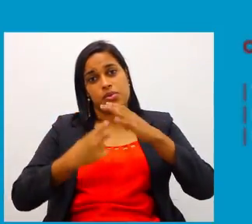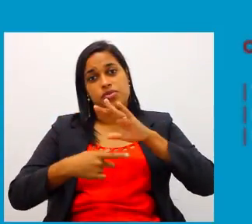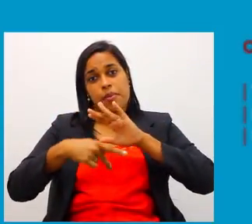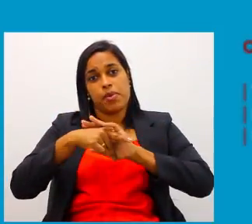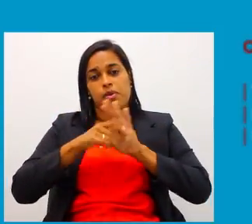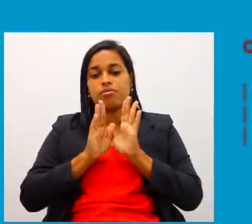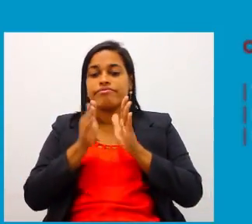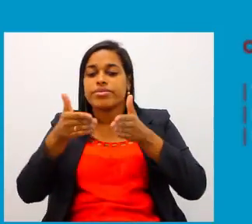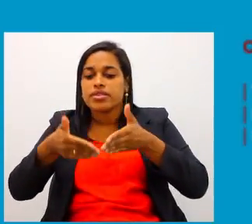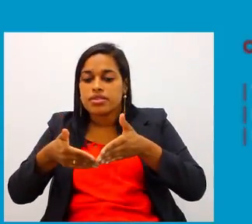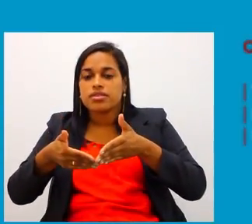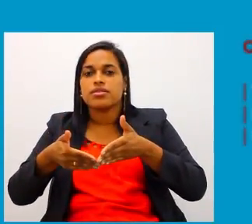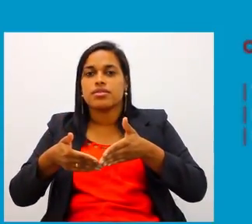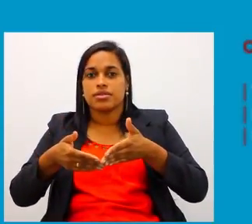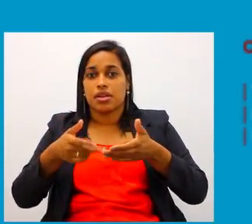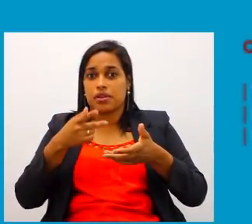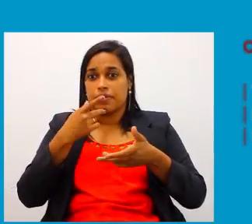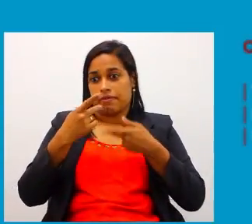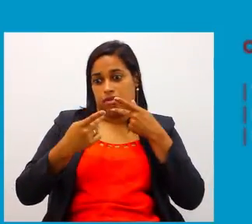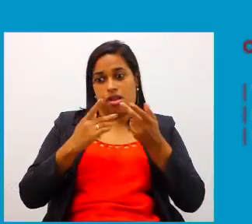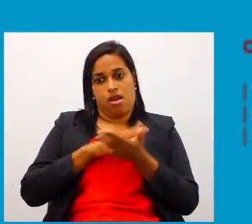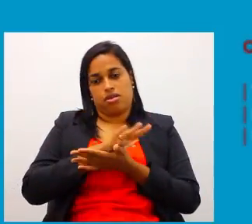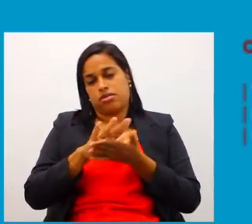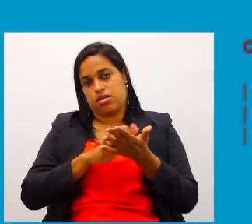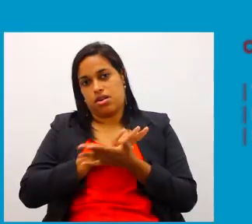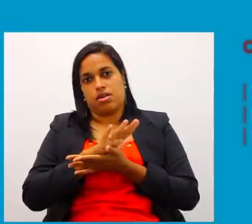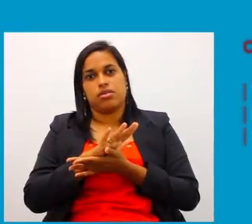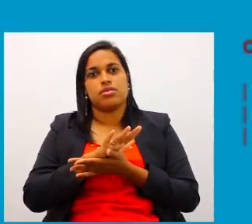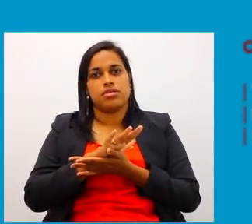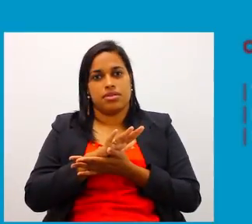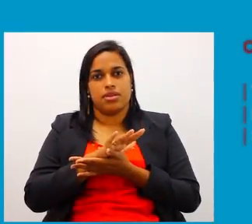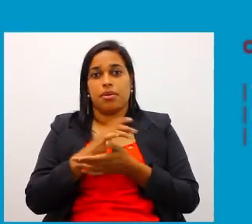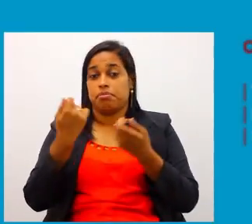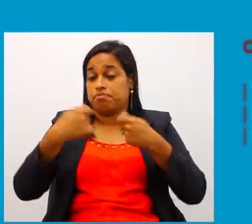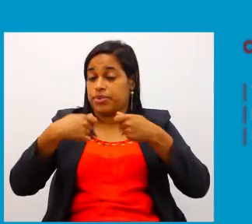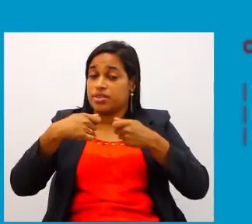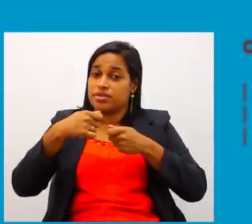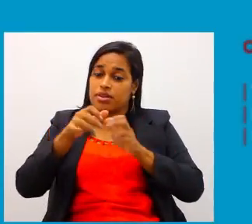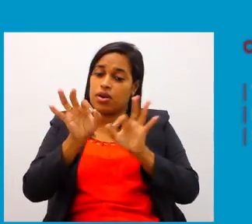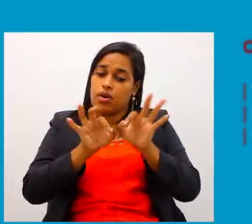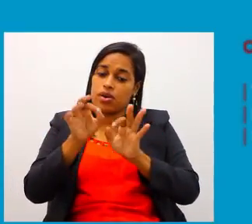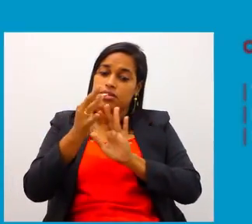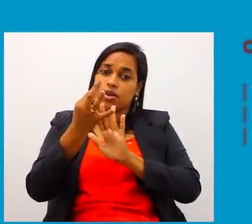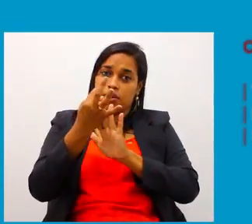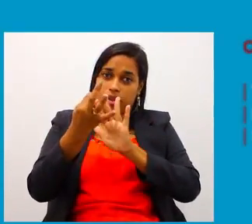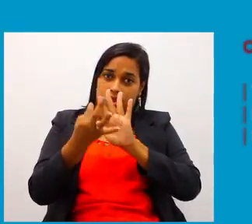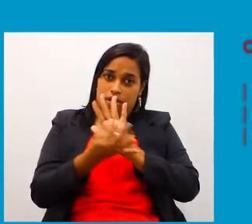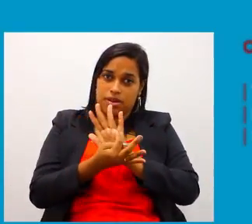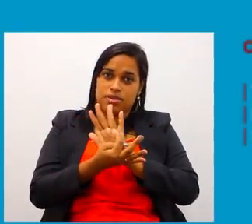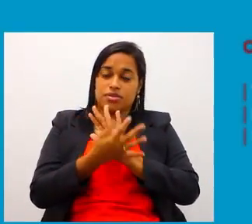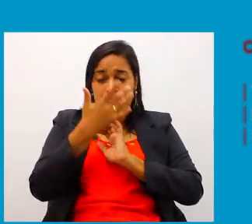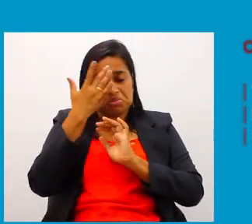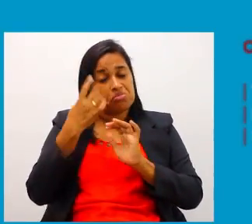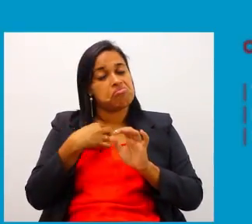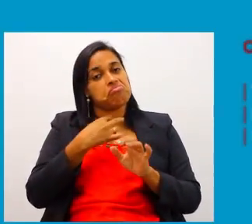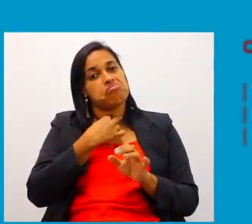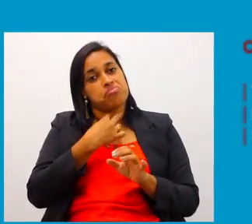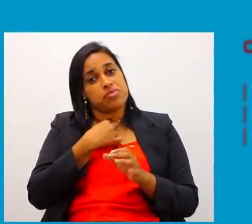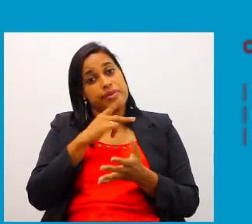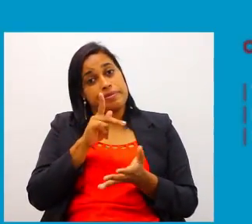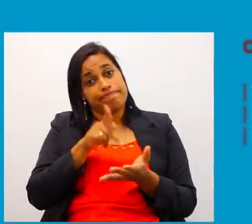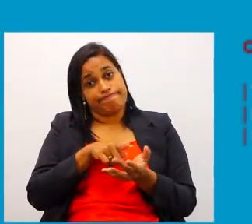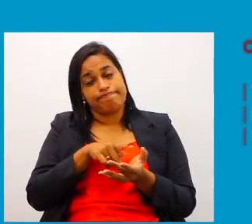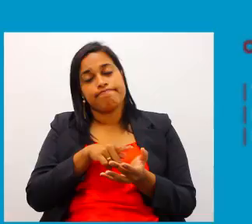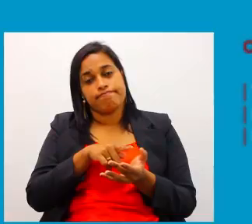gente tem que ir direto ao ponto, sem fazer arrudeios, sem florear o texto. Eu tenho que ir direto ao ponto, as pessoas são muito ocupadas.